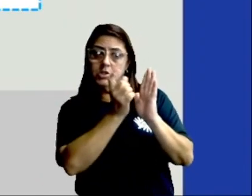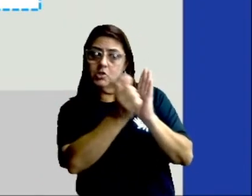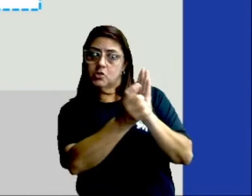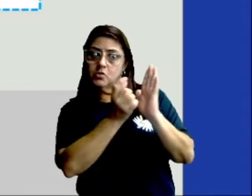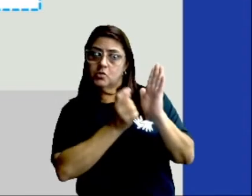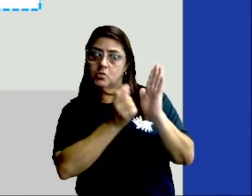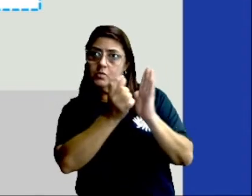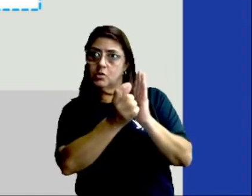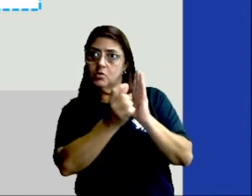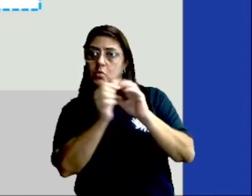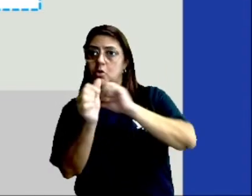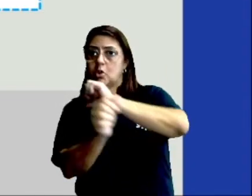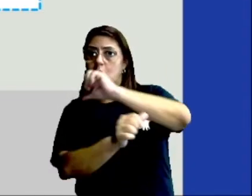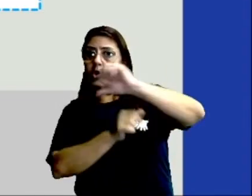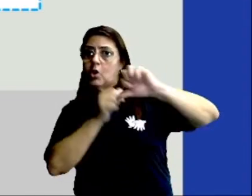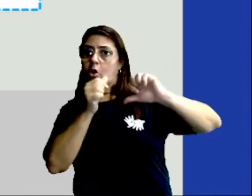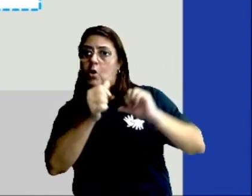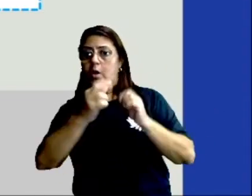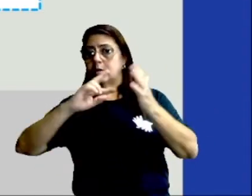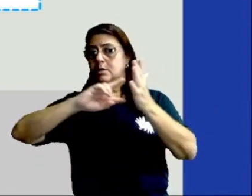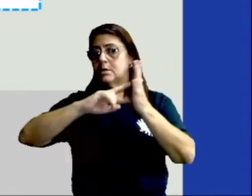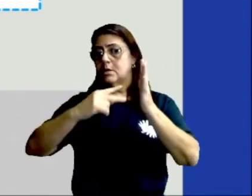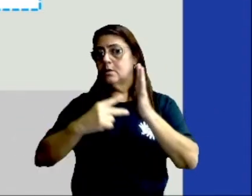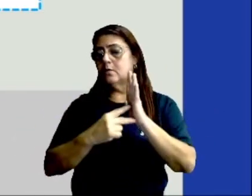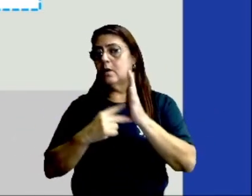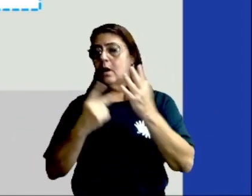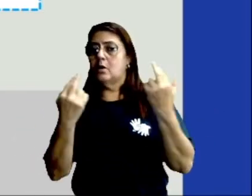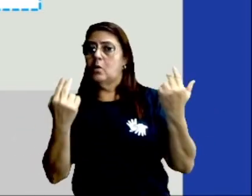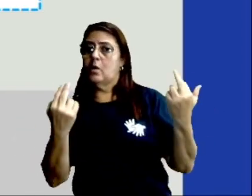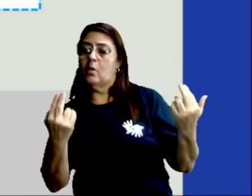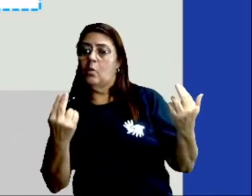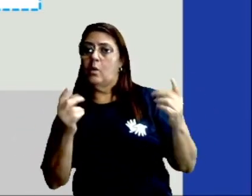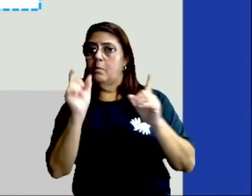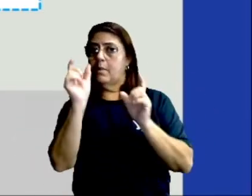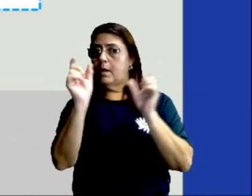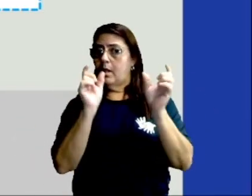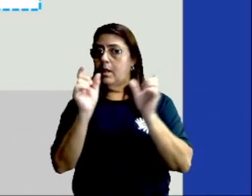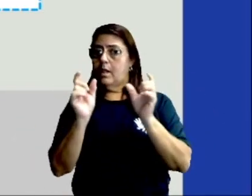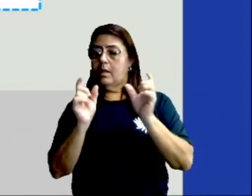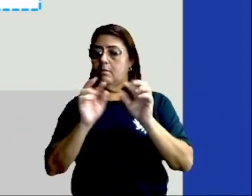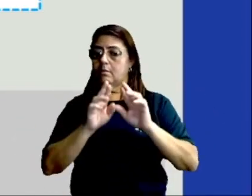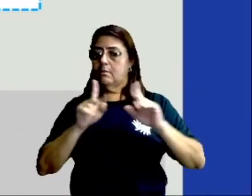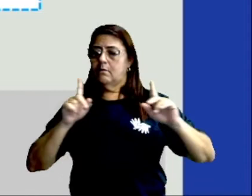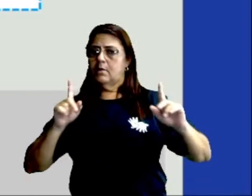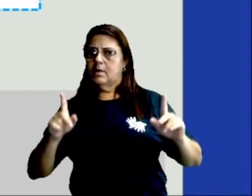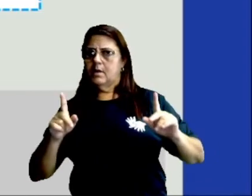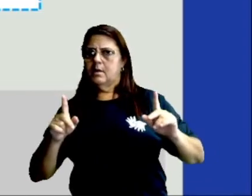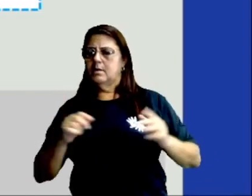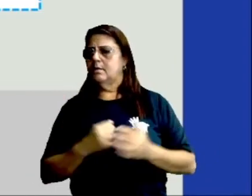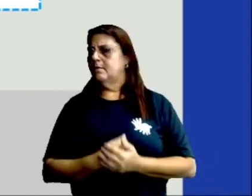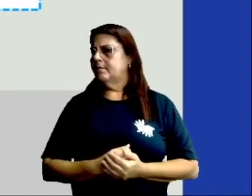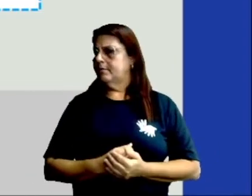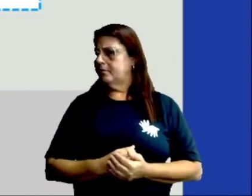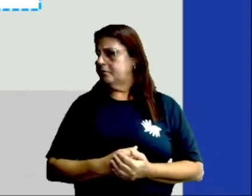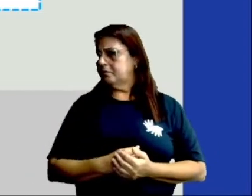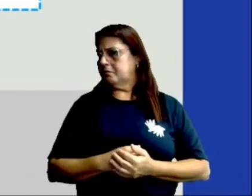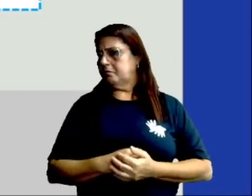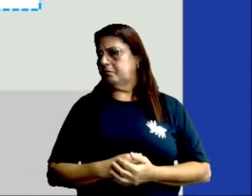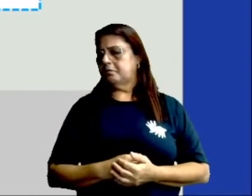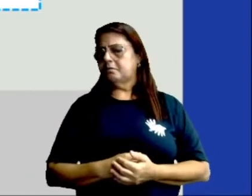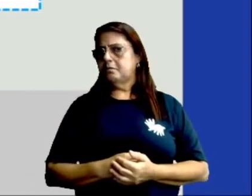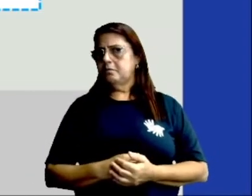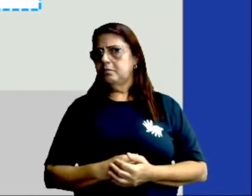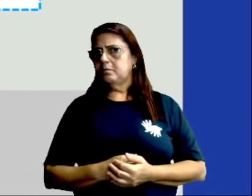trocar por sinônimos. Então, quando fala, ó, coisa que era contra os princípios delas, o que isso quer dizer?